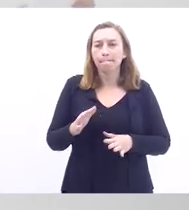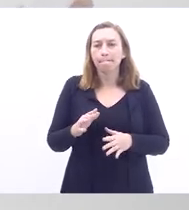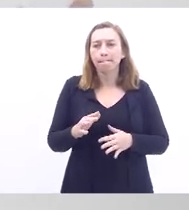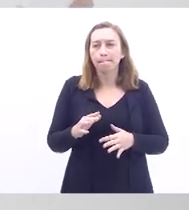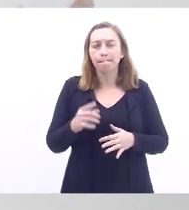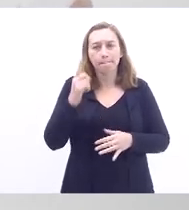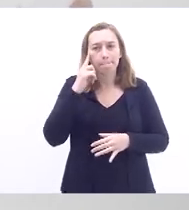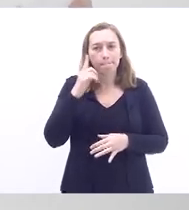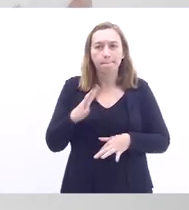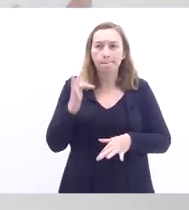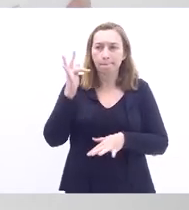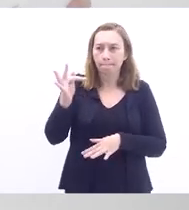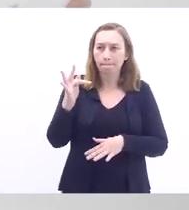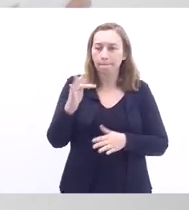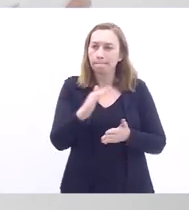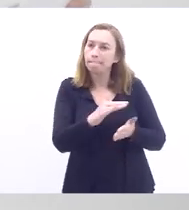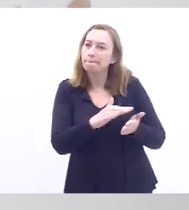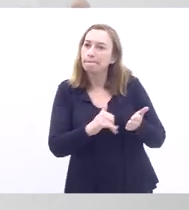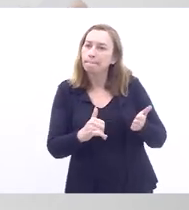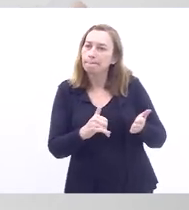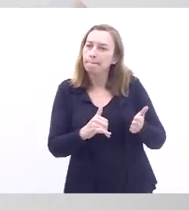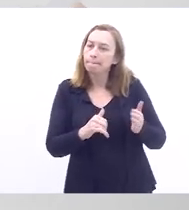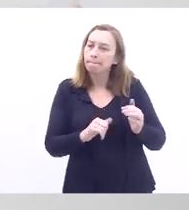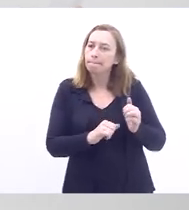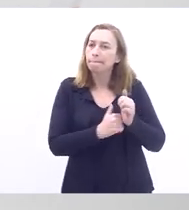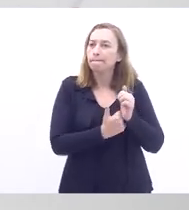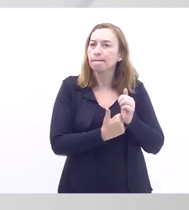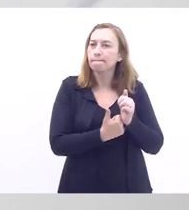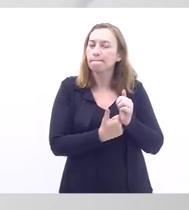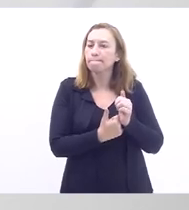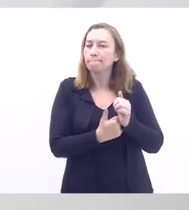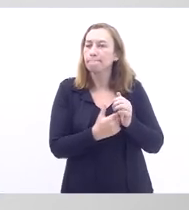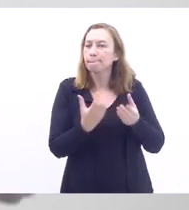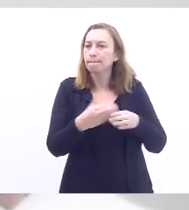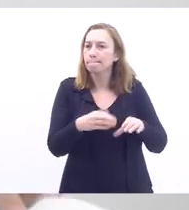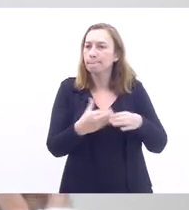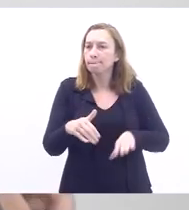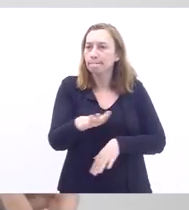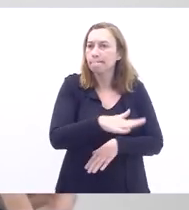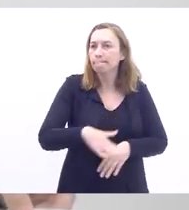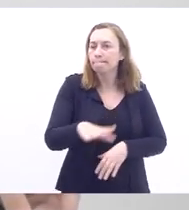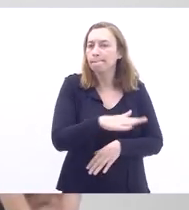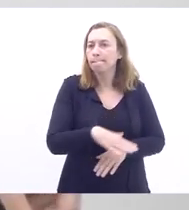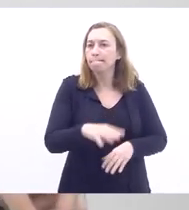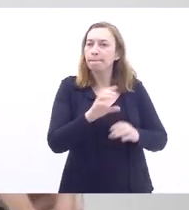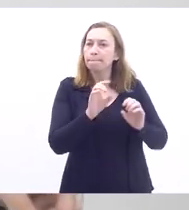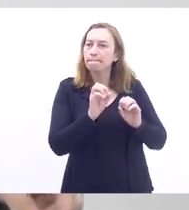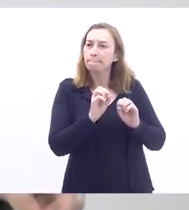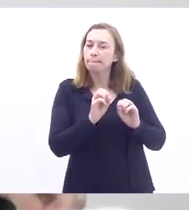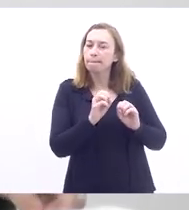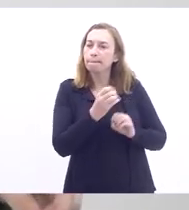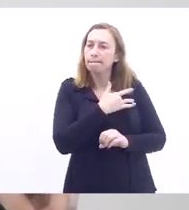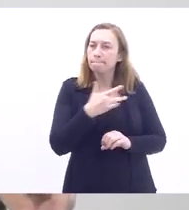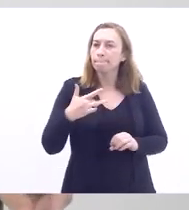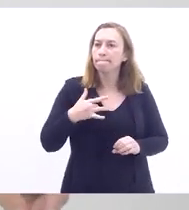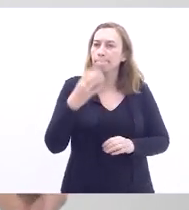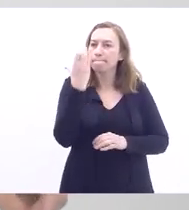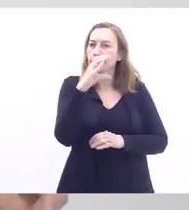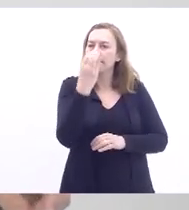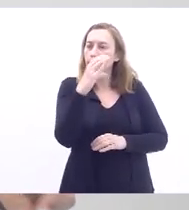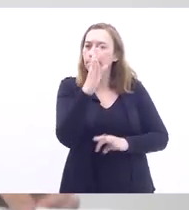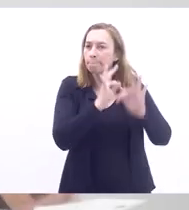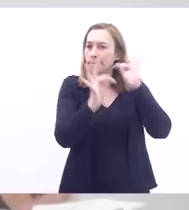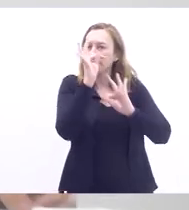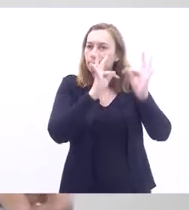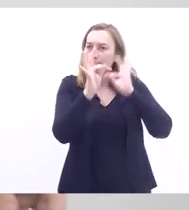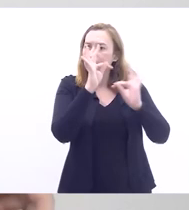é para afastar a vedação da realização de concurso público nas áreas de saúde educação e ciência e tecnologia e o governo